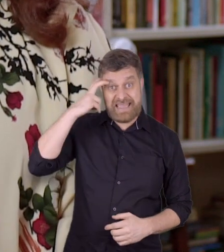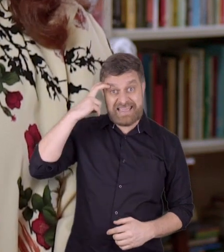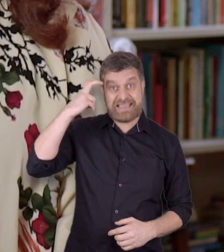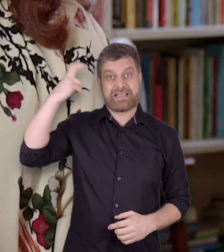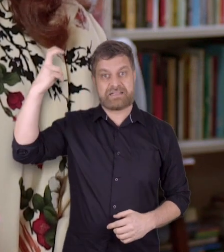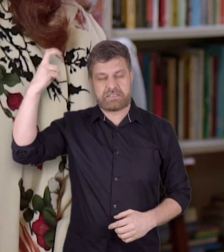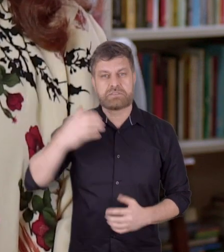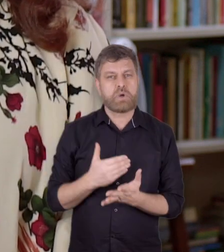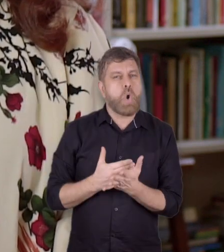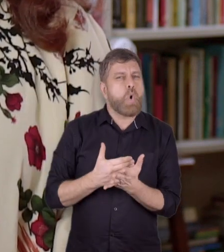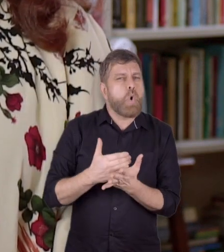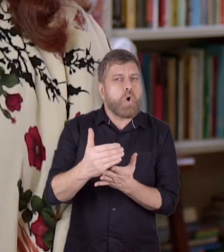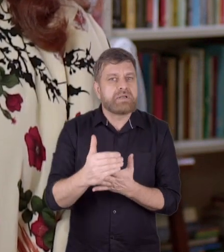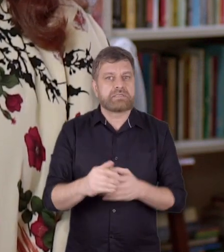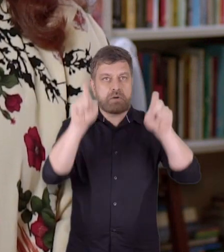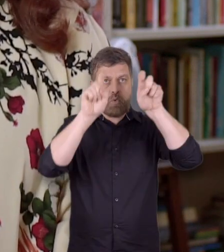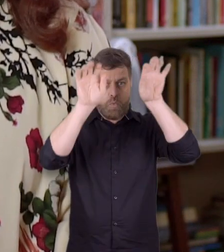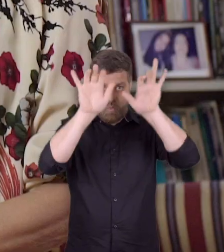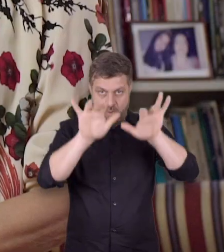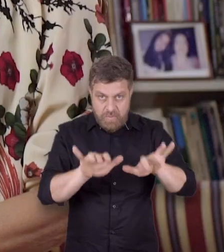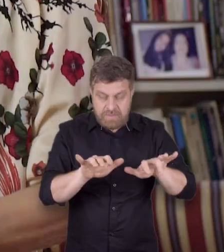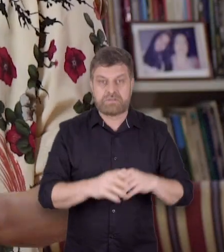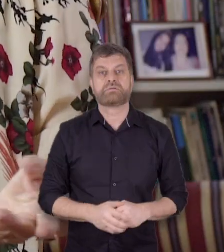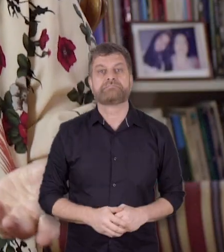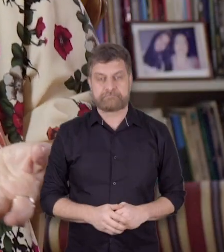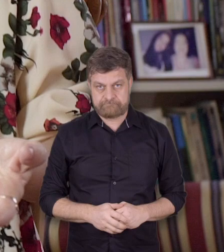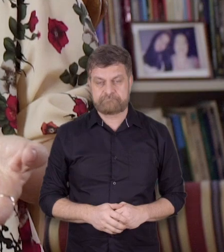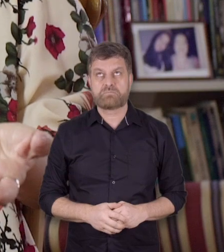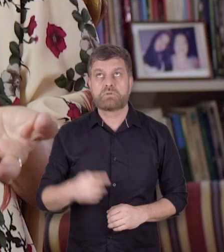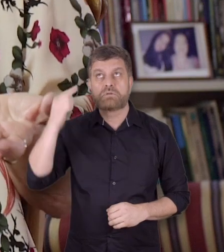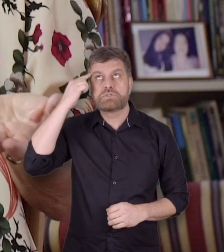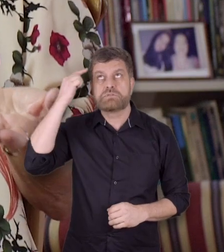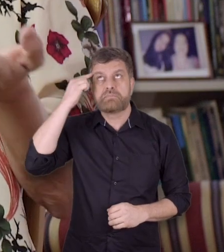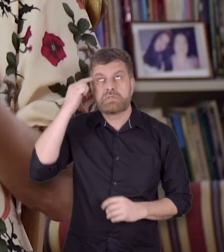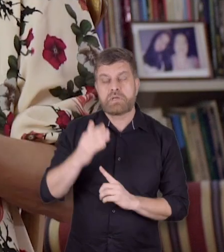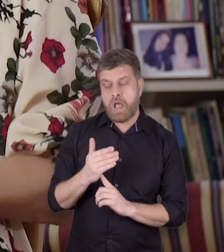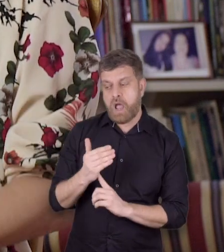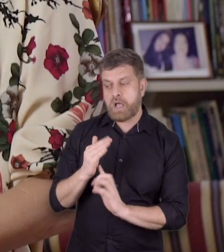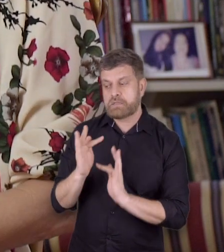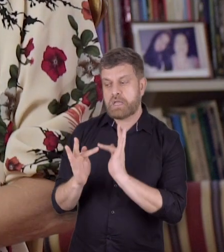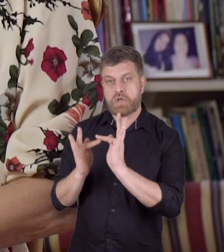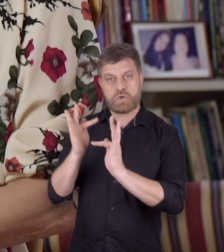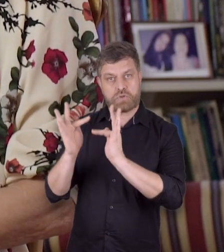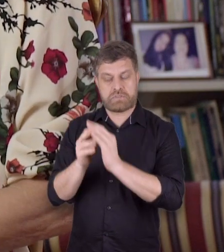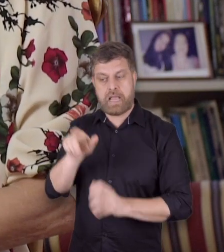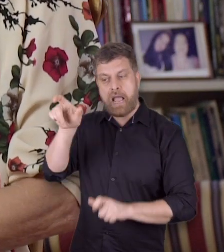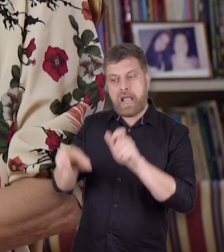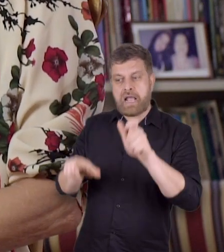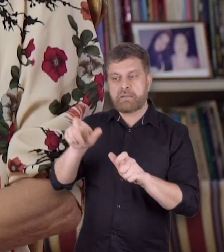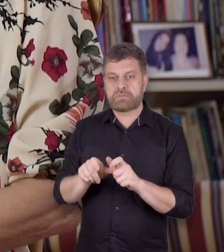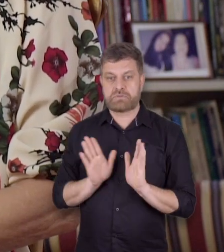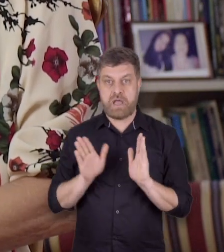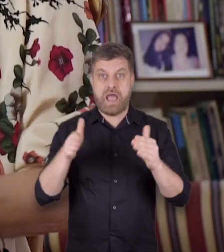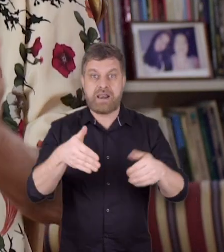inteligentes, que começaram com o computador. Então, quando se fala em tecnologia, as pessoas pensam